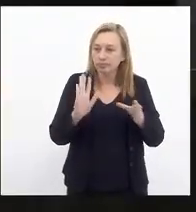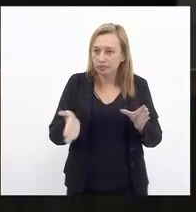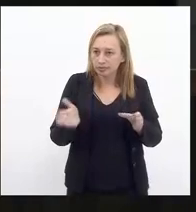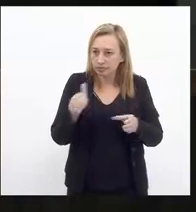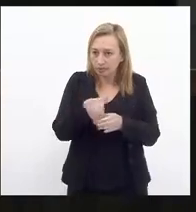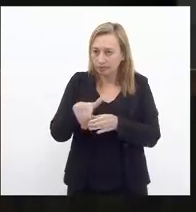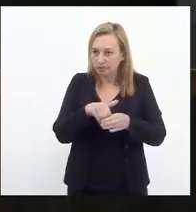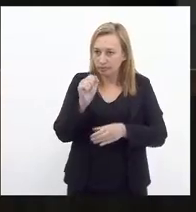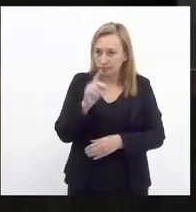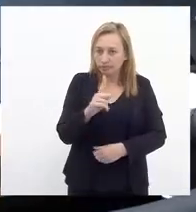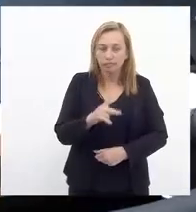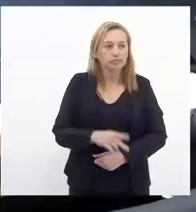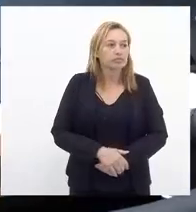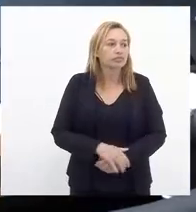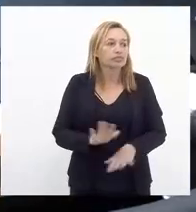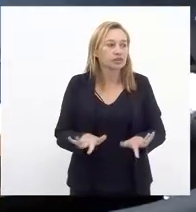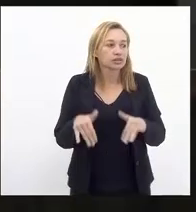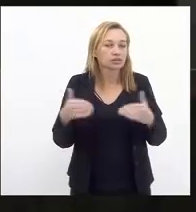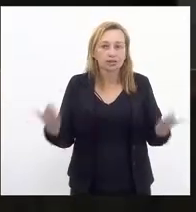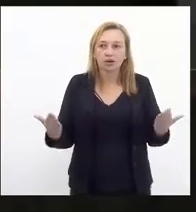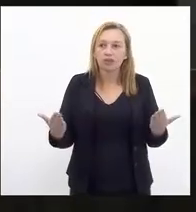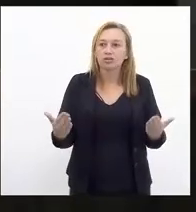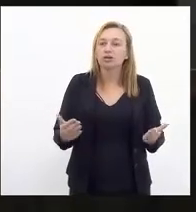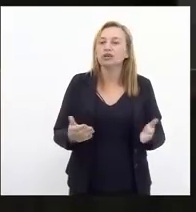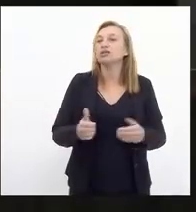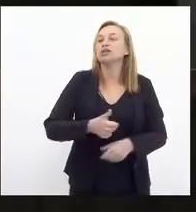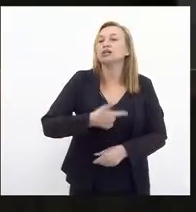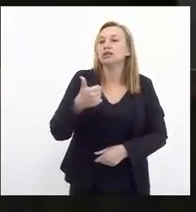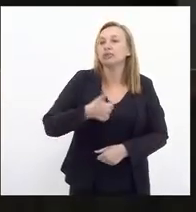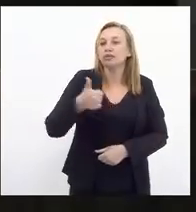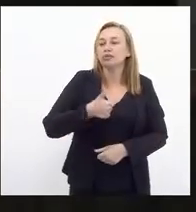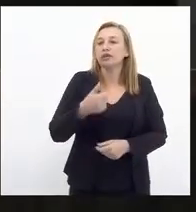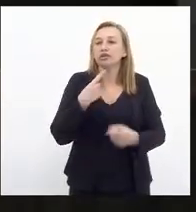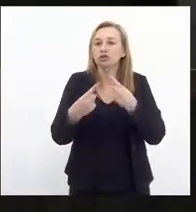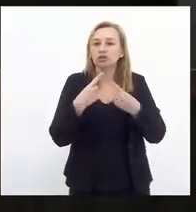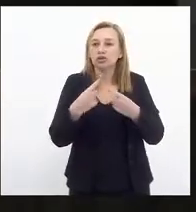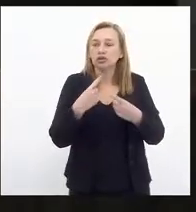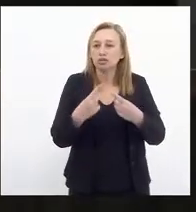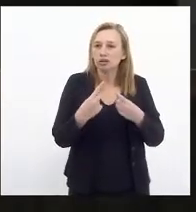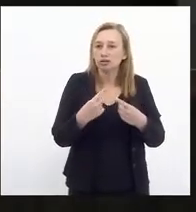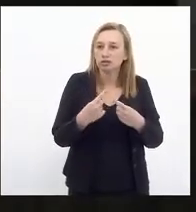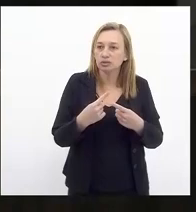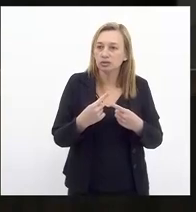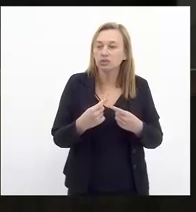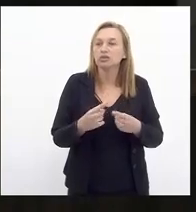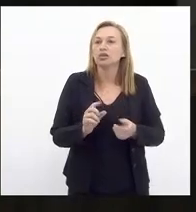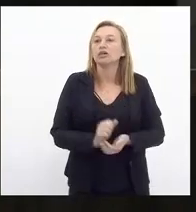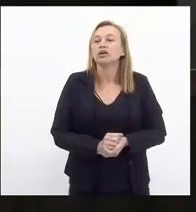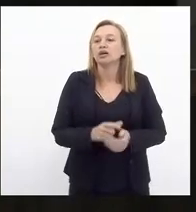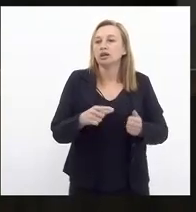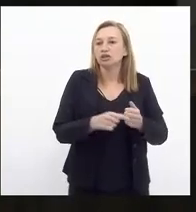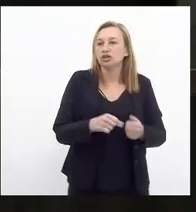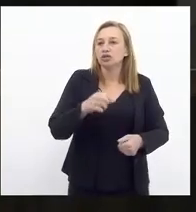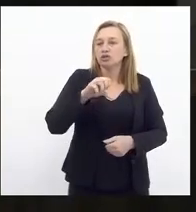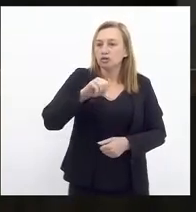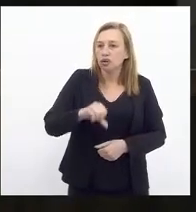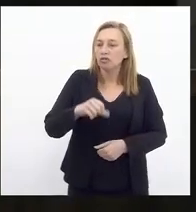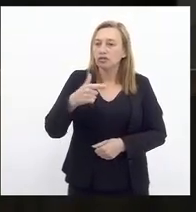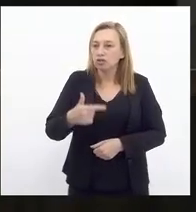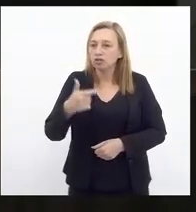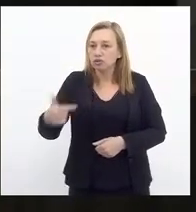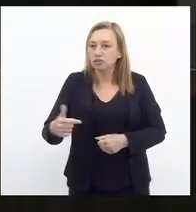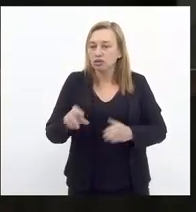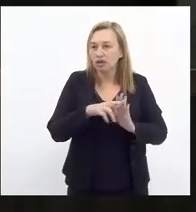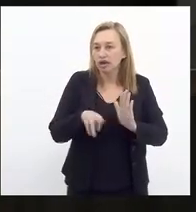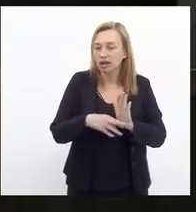votação Tá ok então em tramitação ordinária em primeira discussão sujeito às disposições especiais acordo com o artigo 92 metros